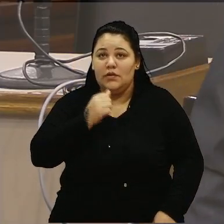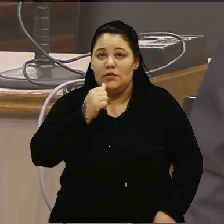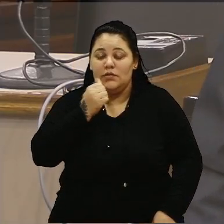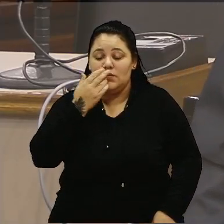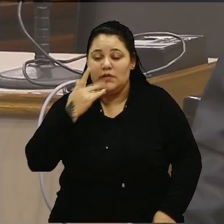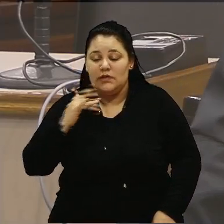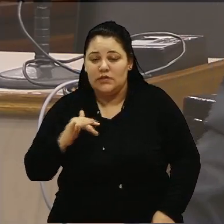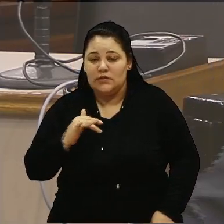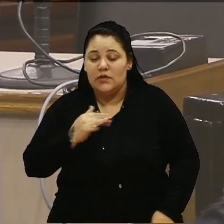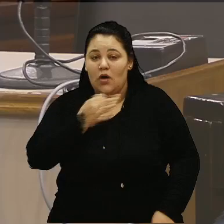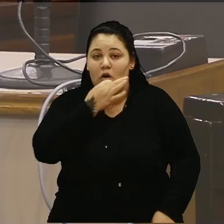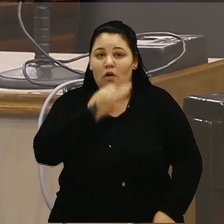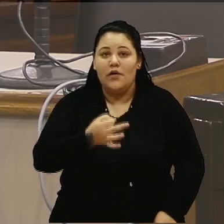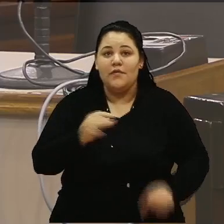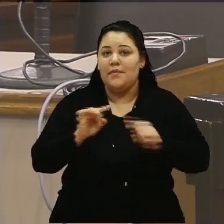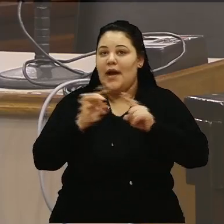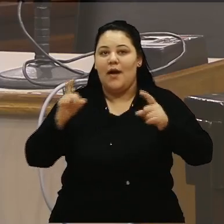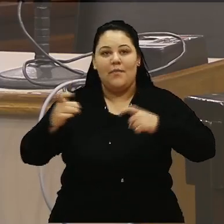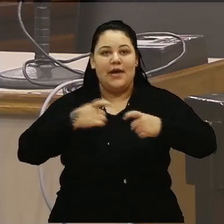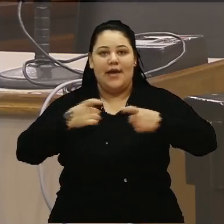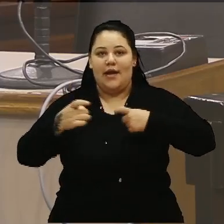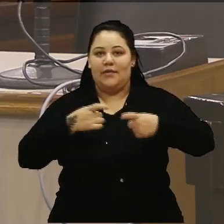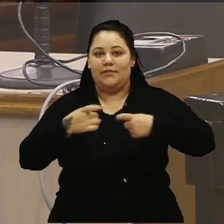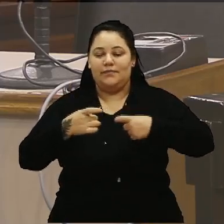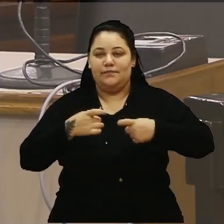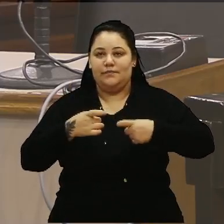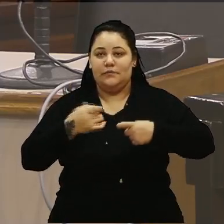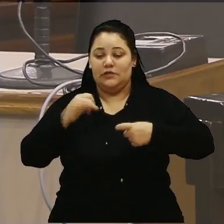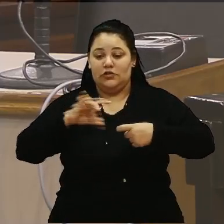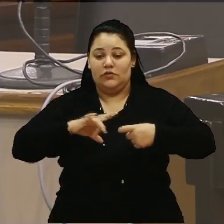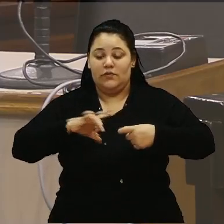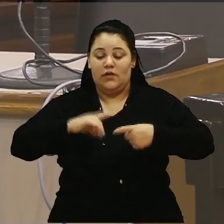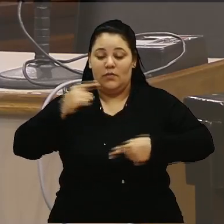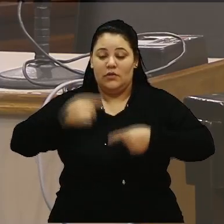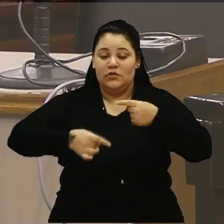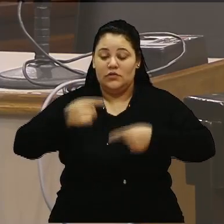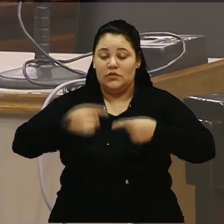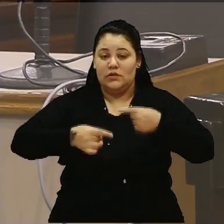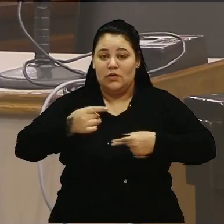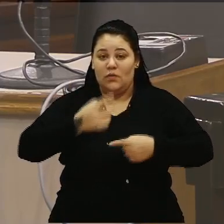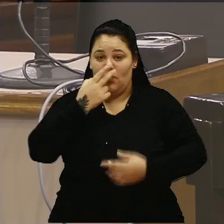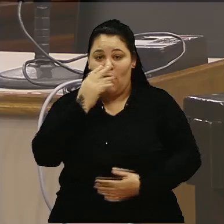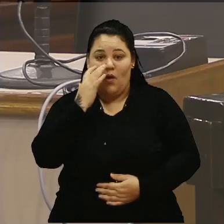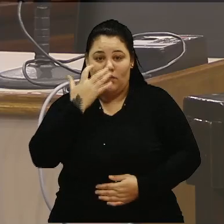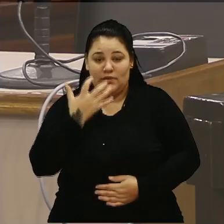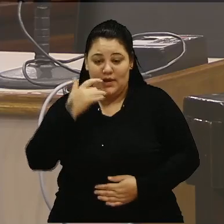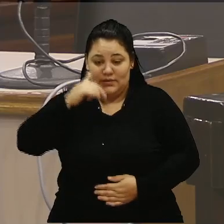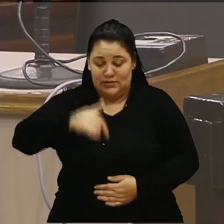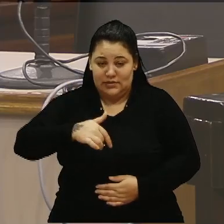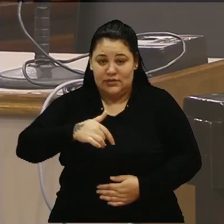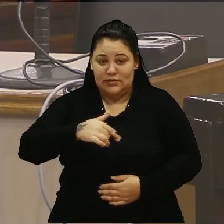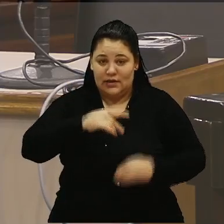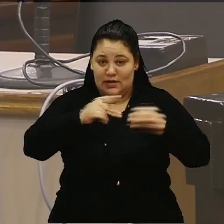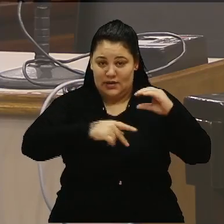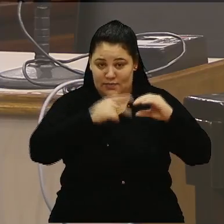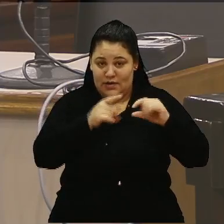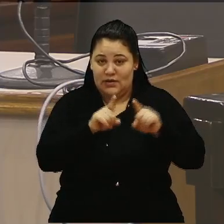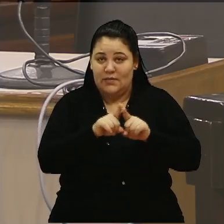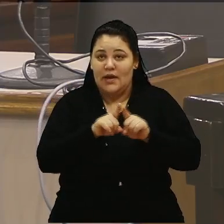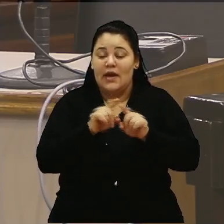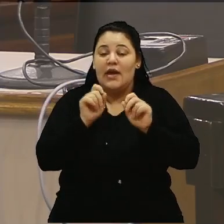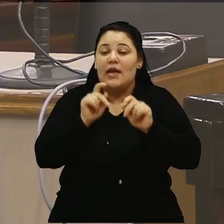Foi terrível, mas era uma guerra. Se houver uma discussão, como seguidamente acontece aqui nessa casa,